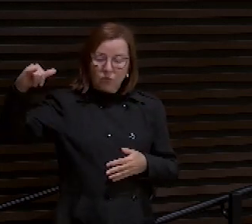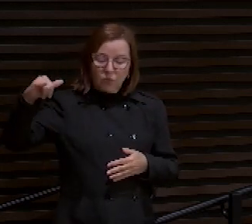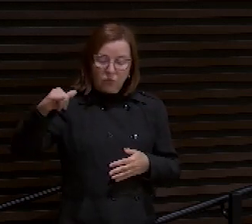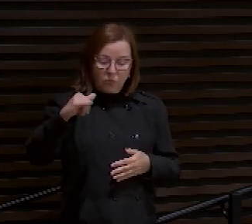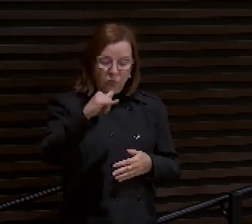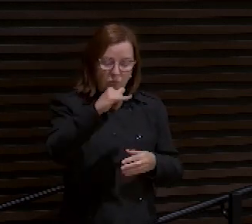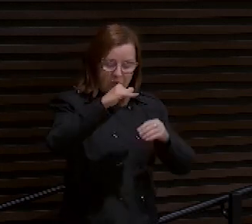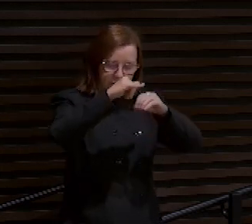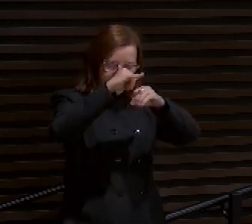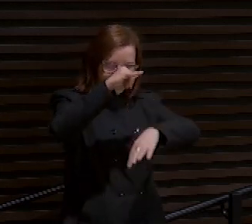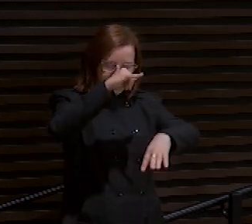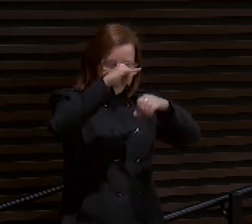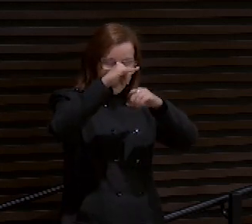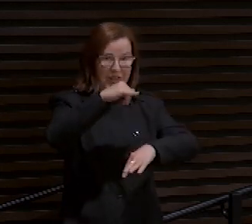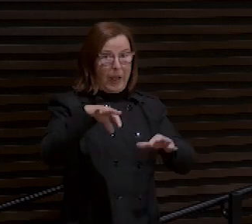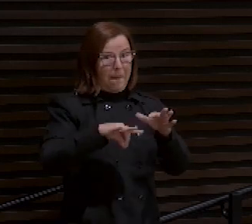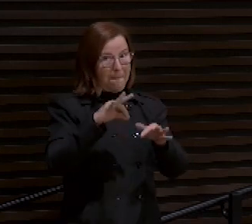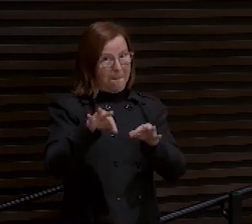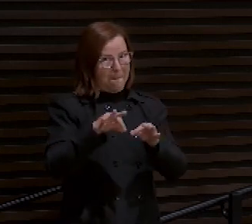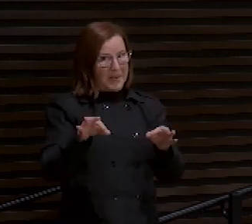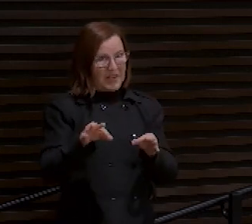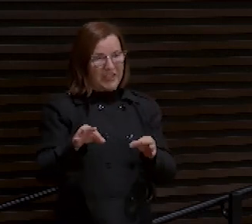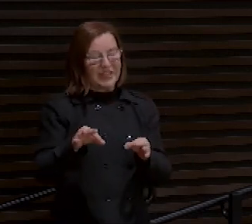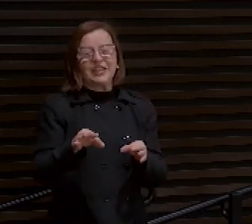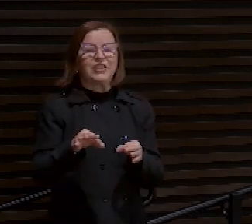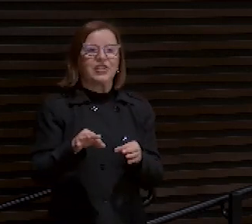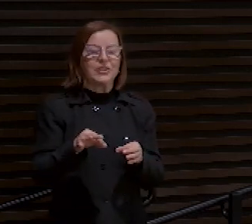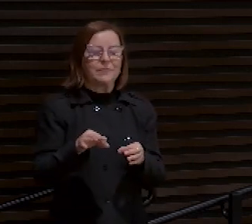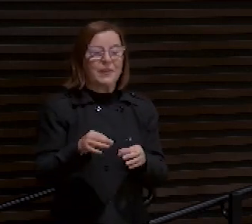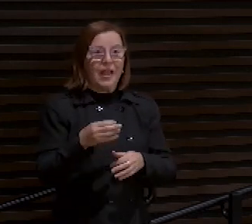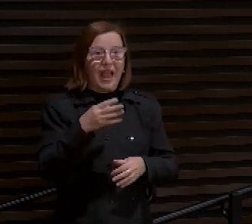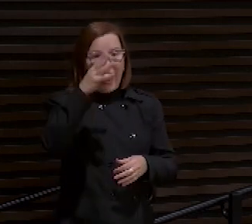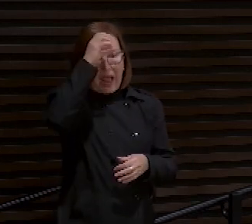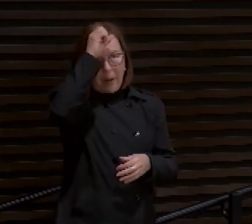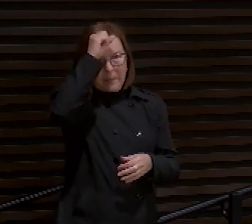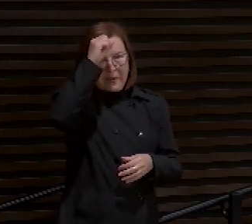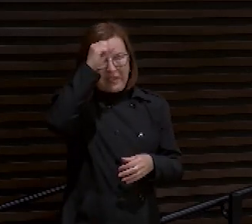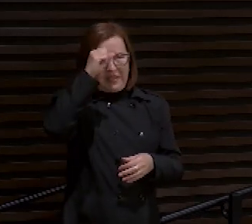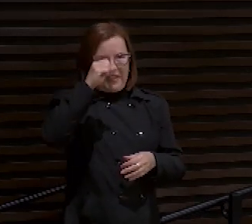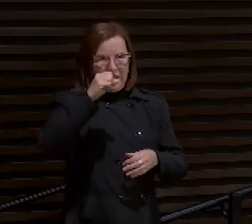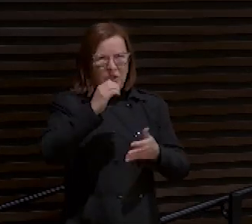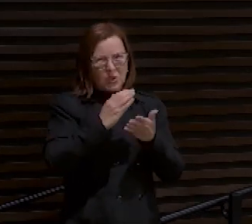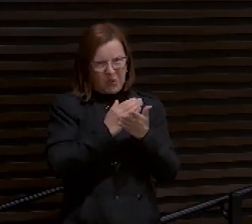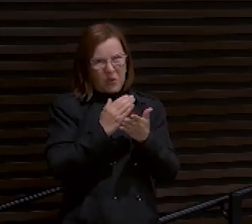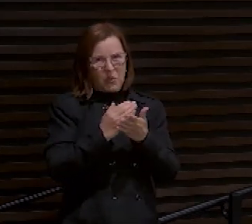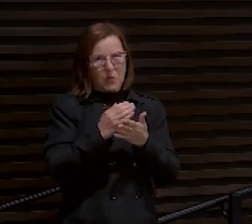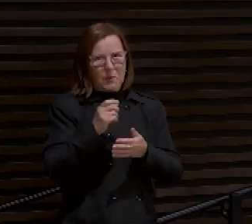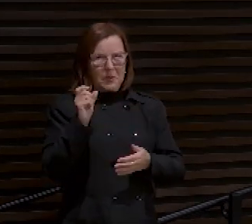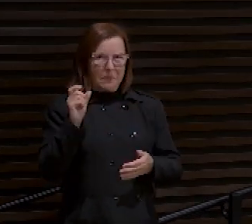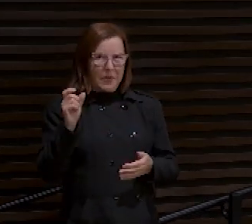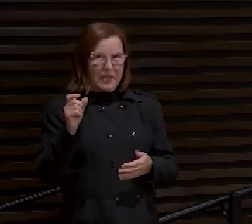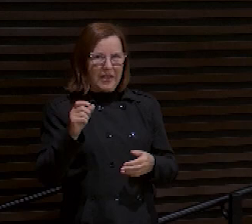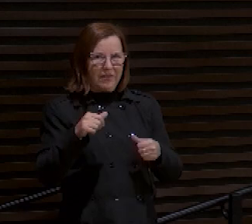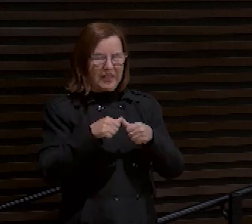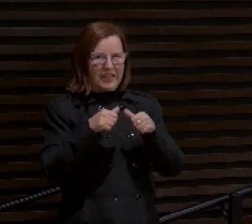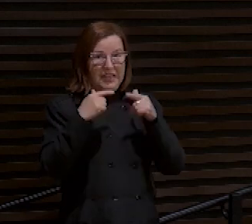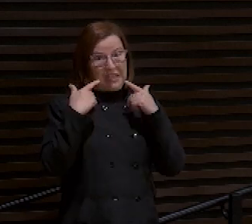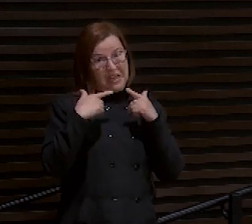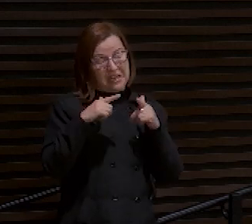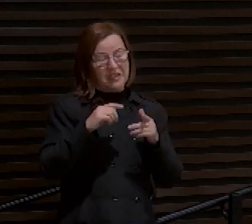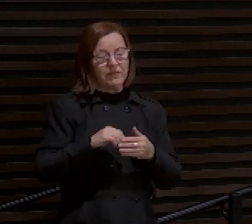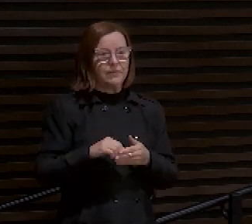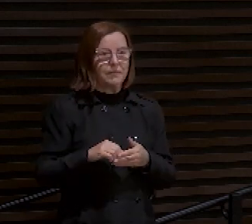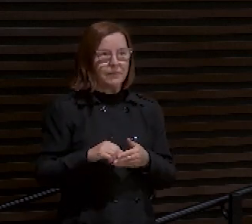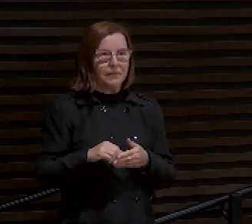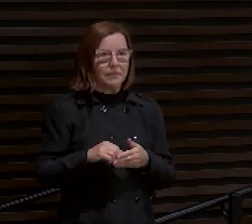algumas cartas. Eles aprenderam algumas palavras da língua dos Waldames. A primeira frase que eles